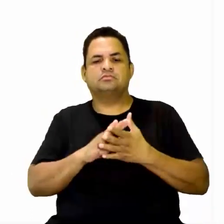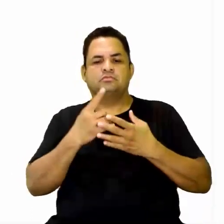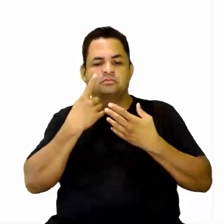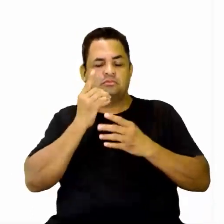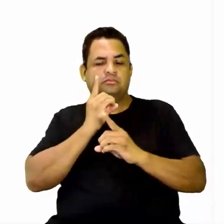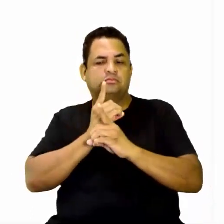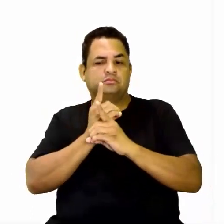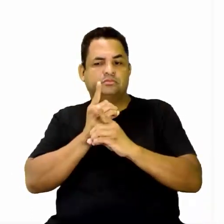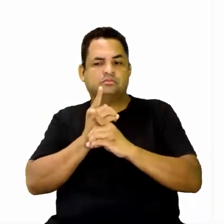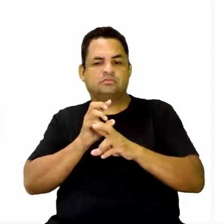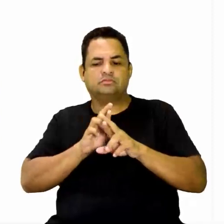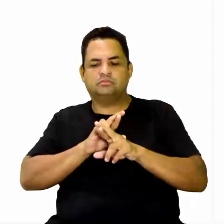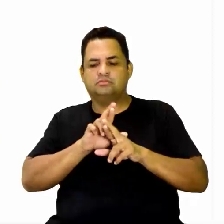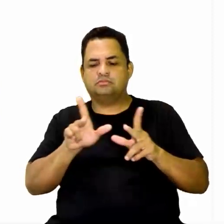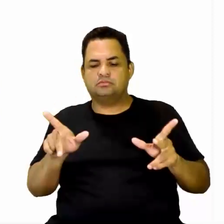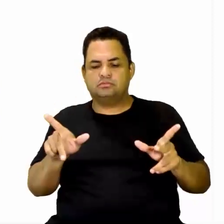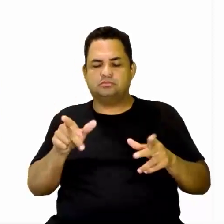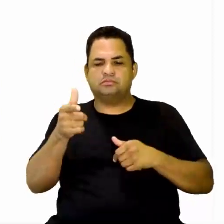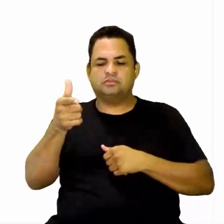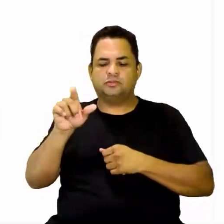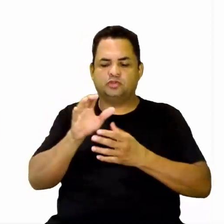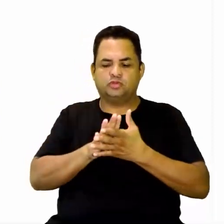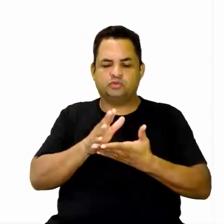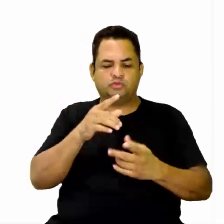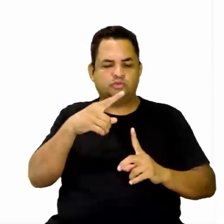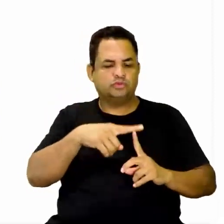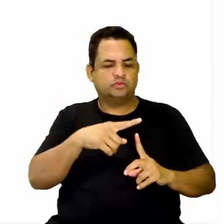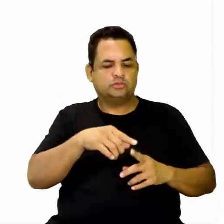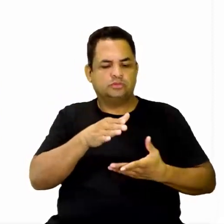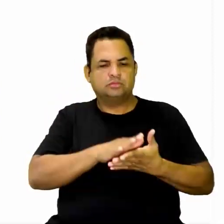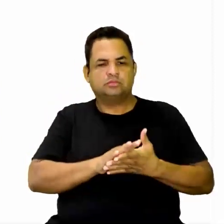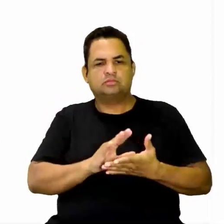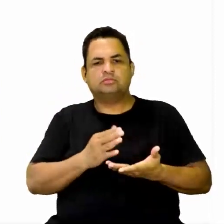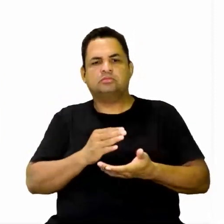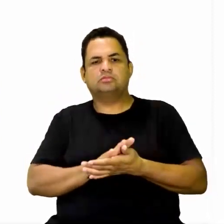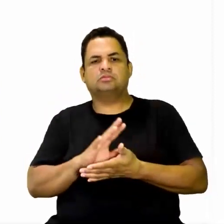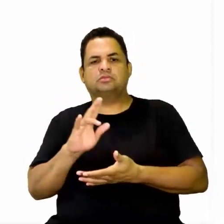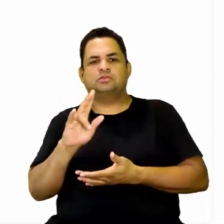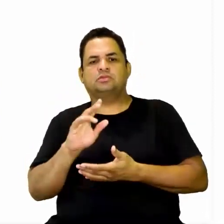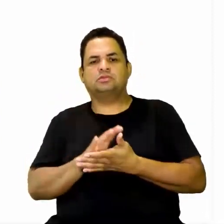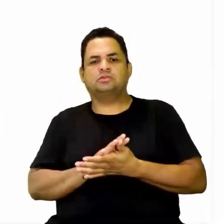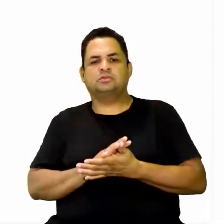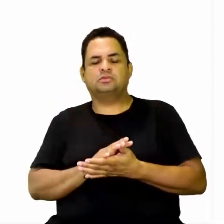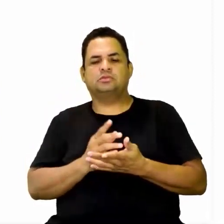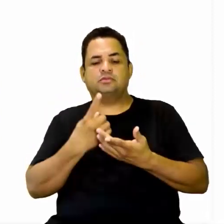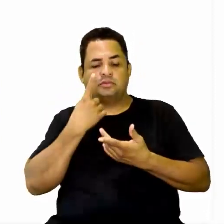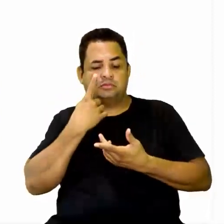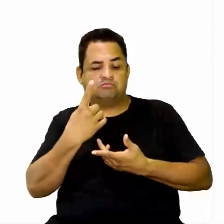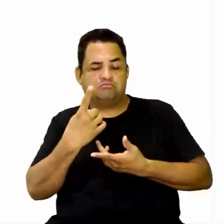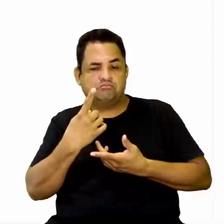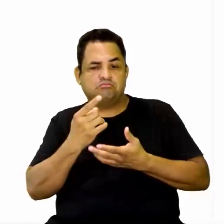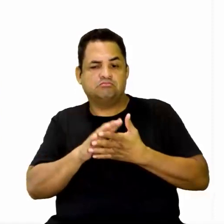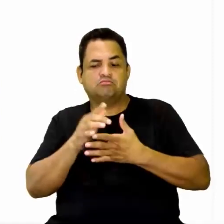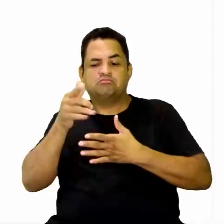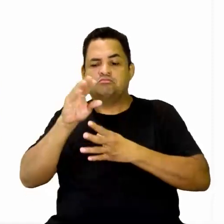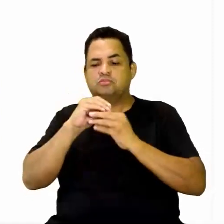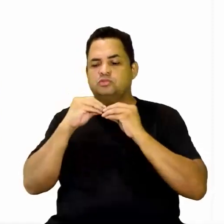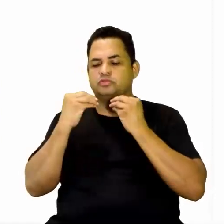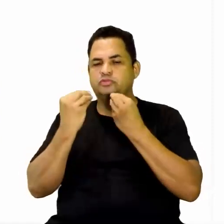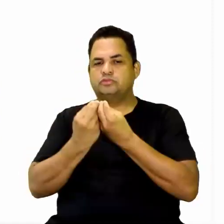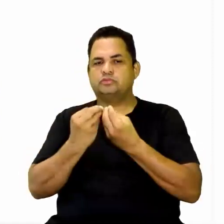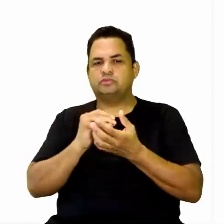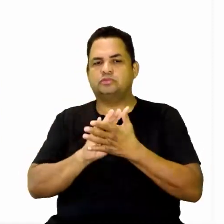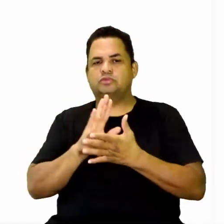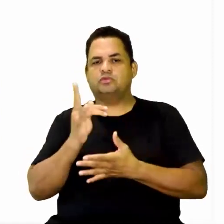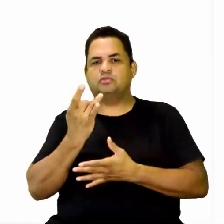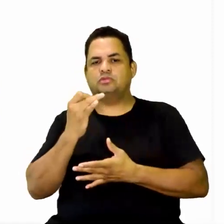encontra várias outras formas. Tá? Heterogêneo, você consegue identificar outras substâncias. E no